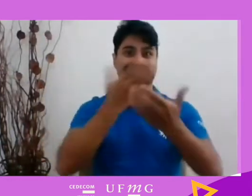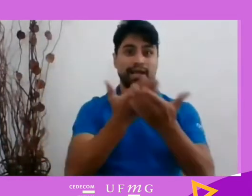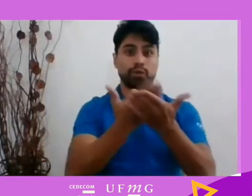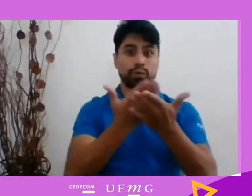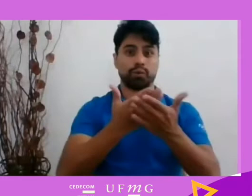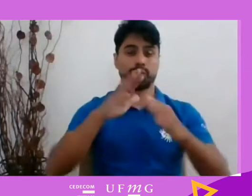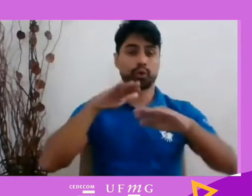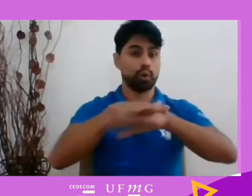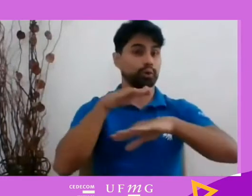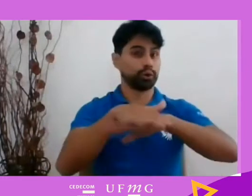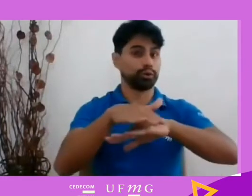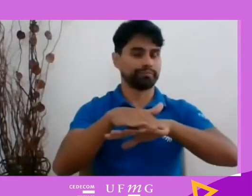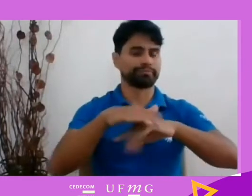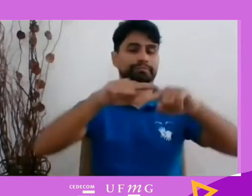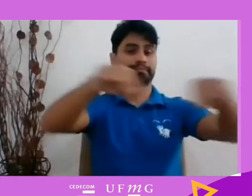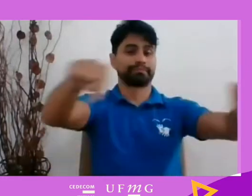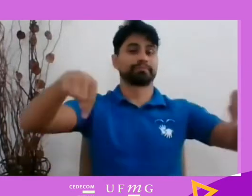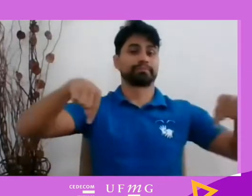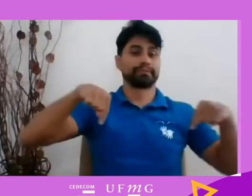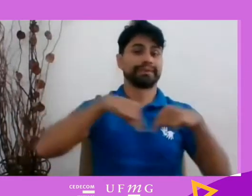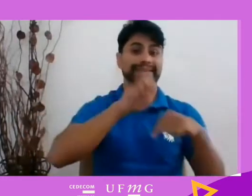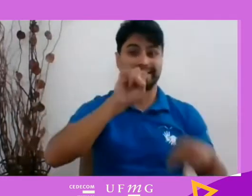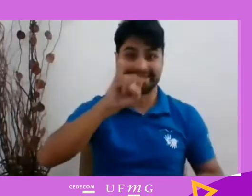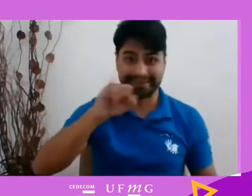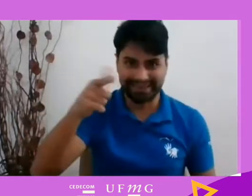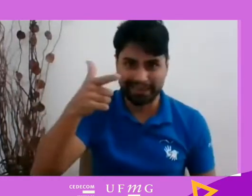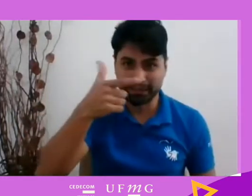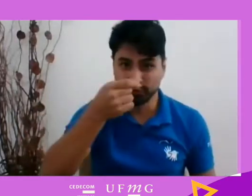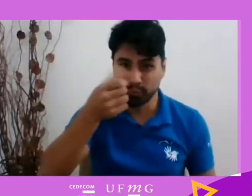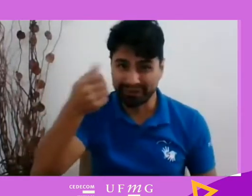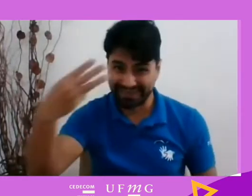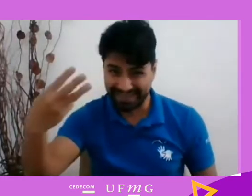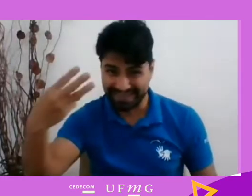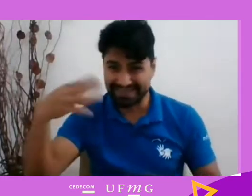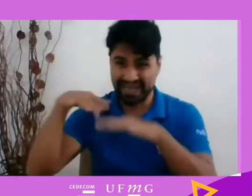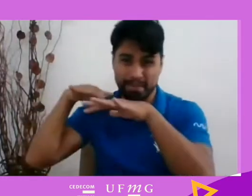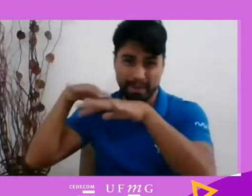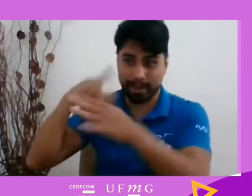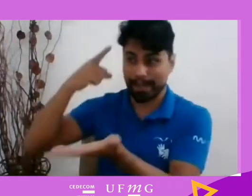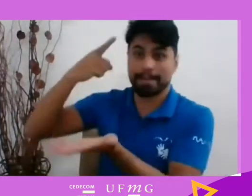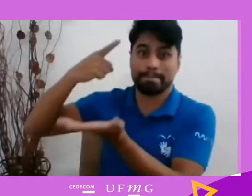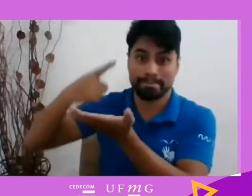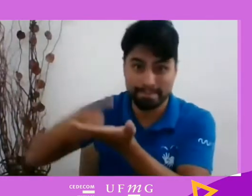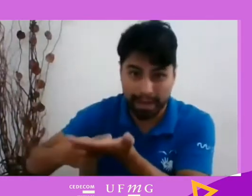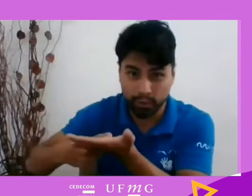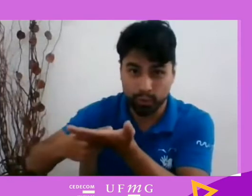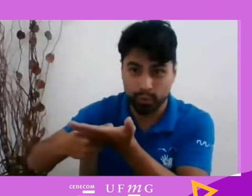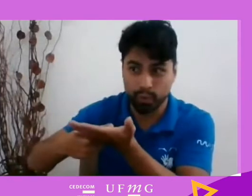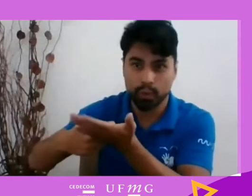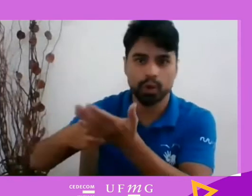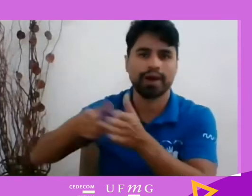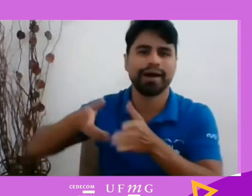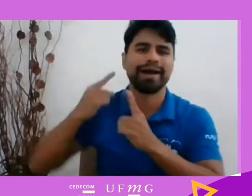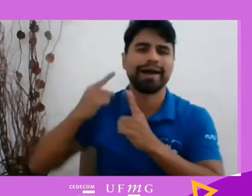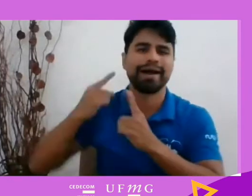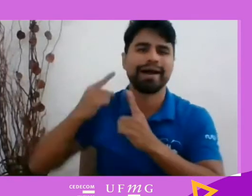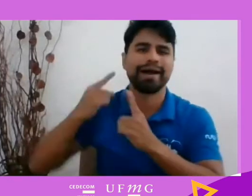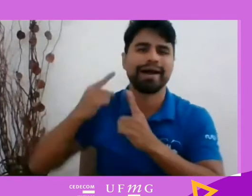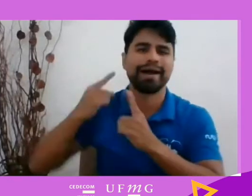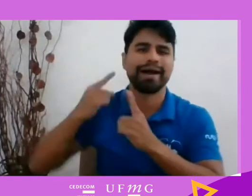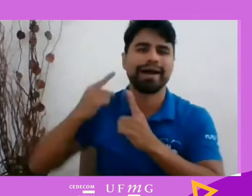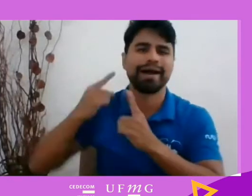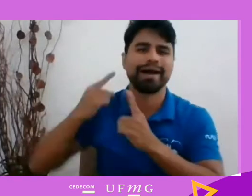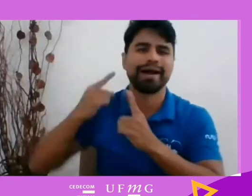estava previsto um evento para acontecer na Antônio Carlos, na Avenida Antônio Carlos, muitas vezes as aulas eram canceladas, porque a gente não ia conseguir